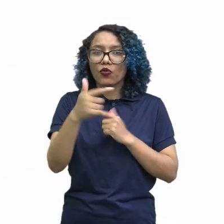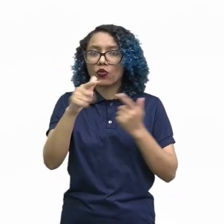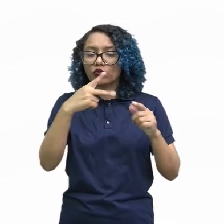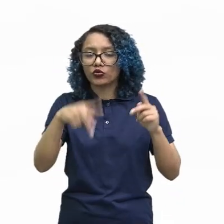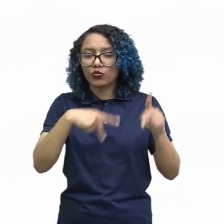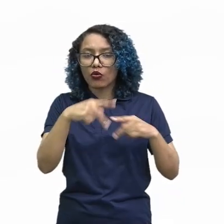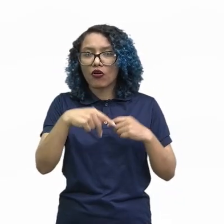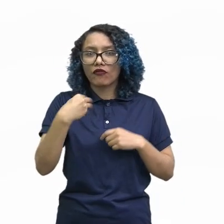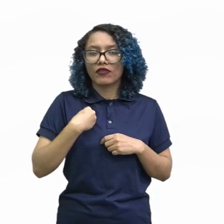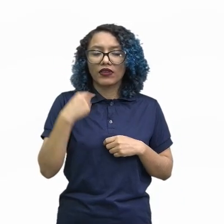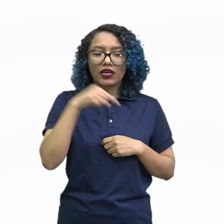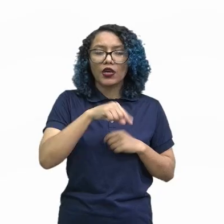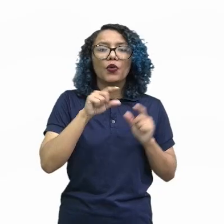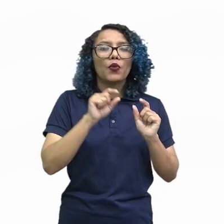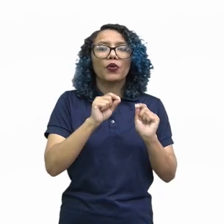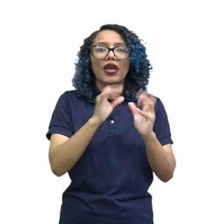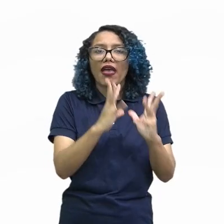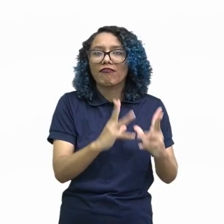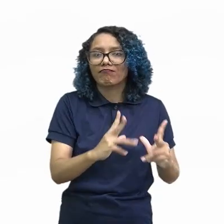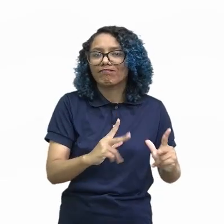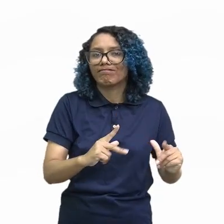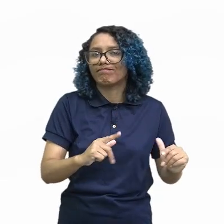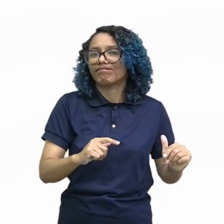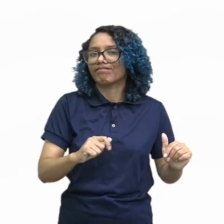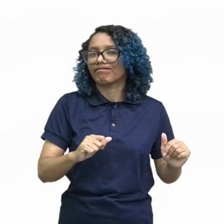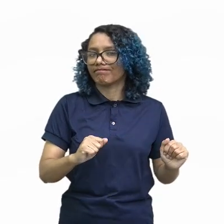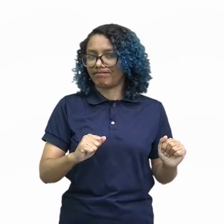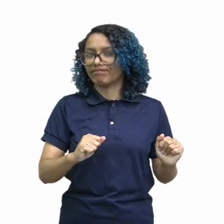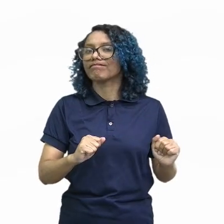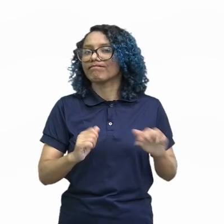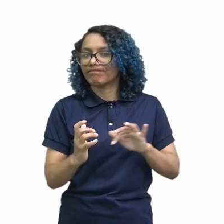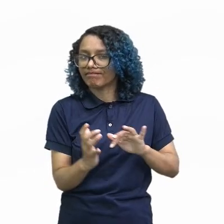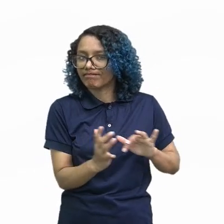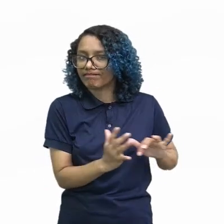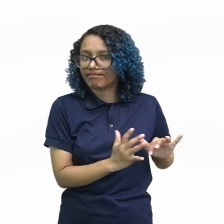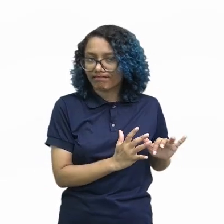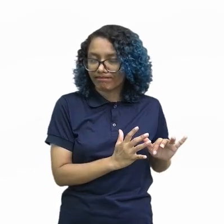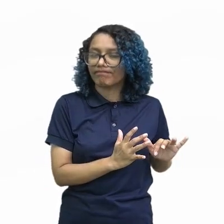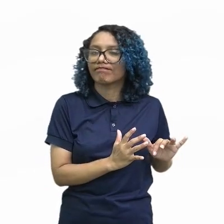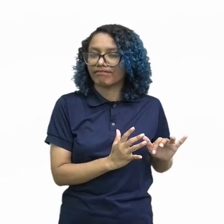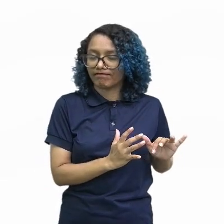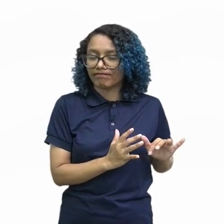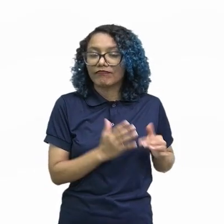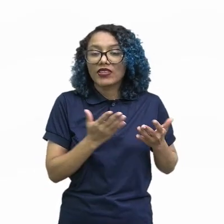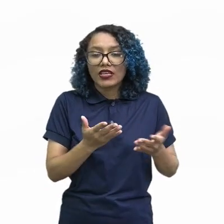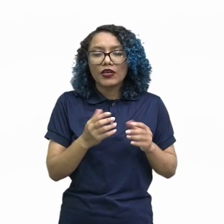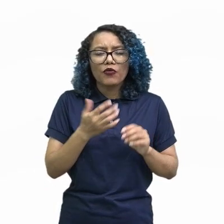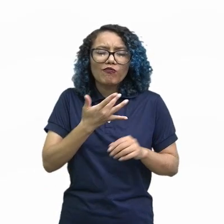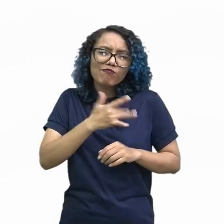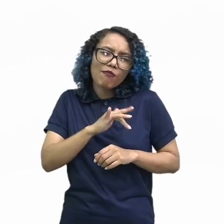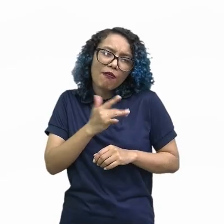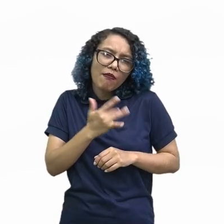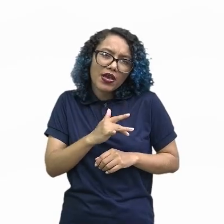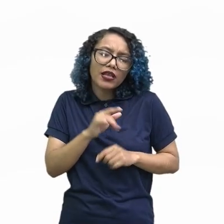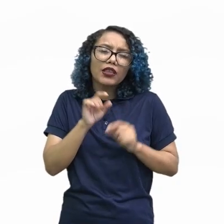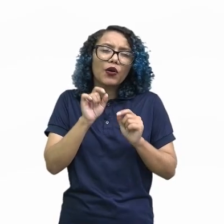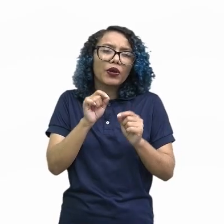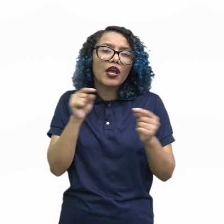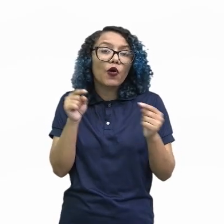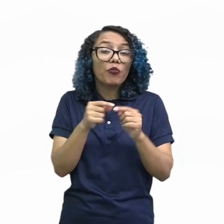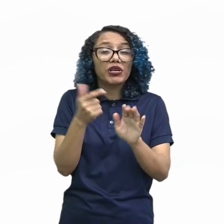povos indígenas, foi apagada, foi deixada de lado. E percebo que esse "que pena" é um